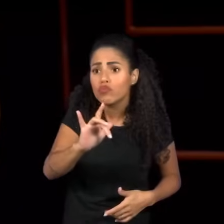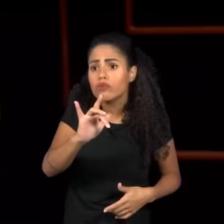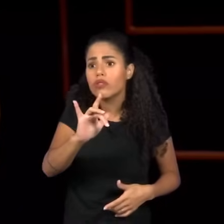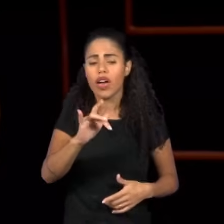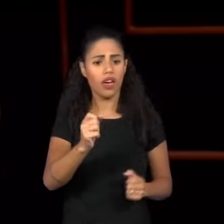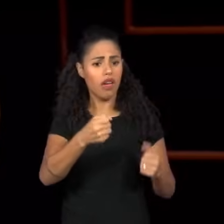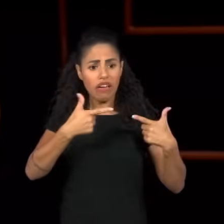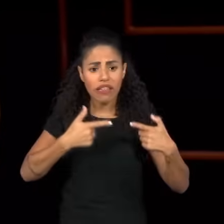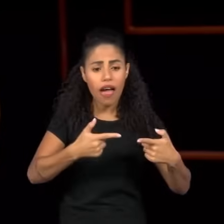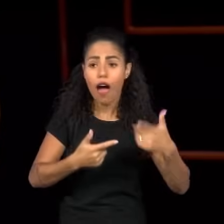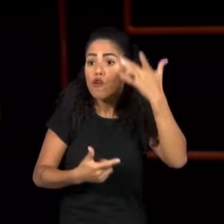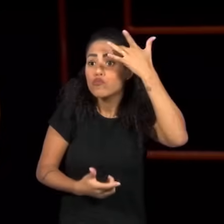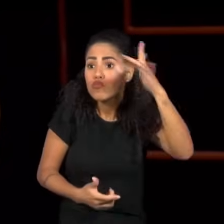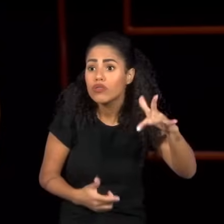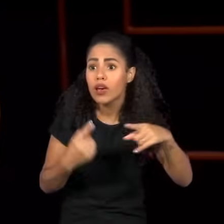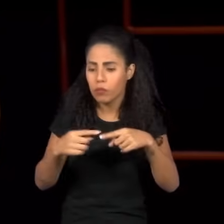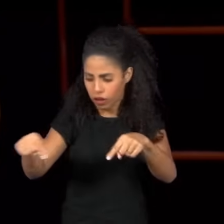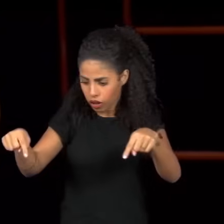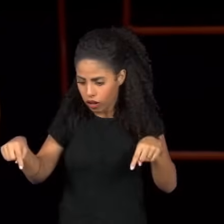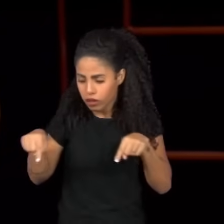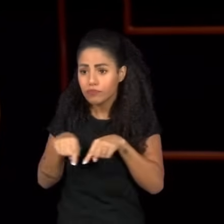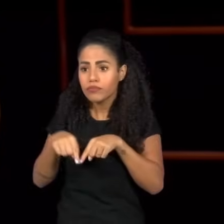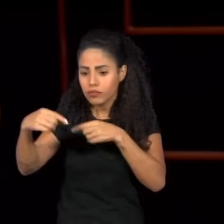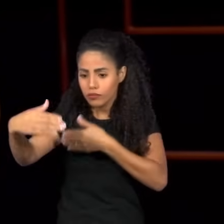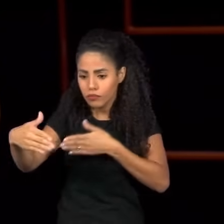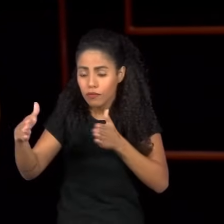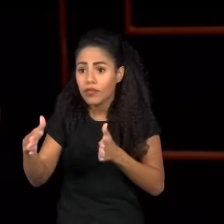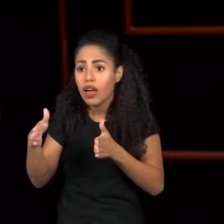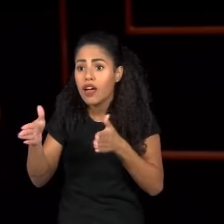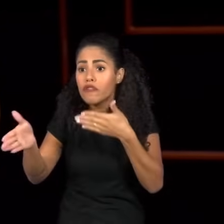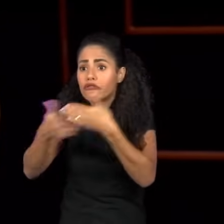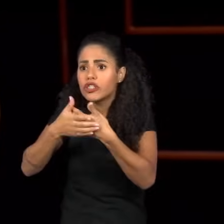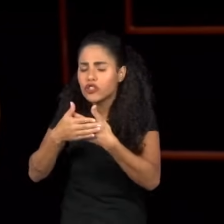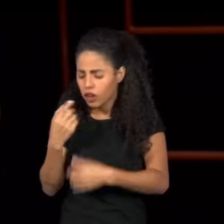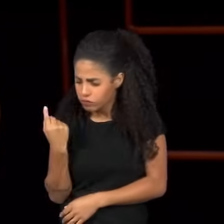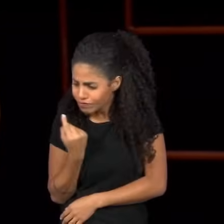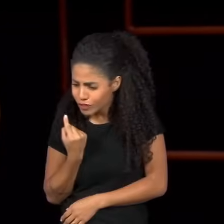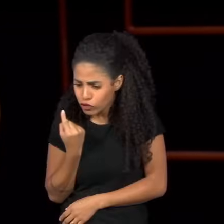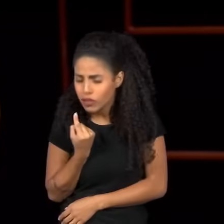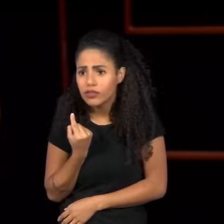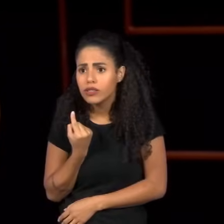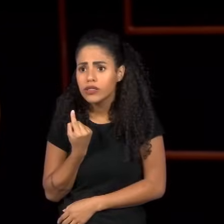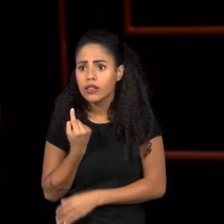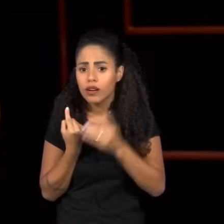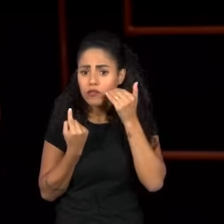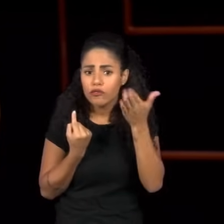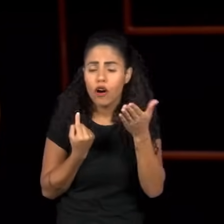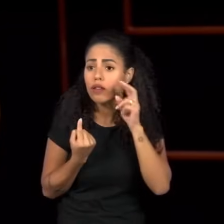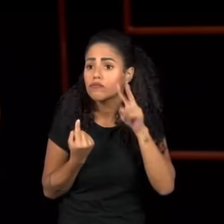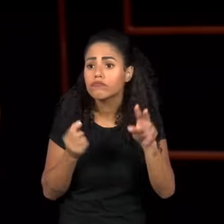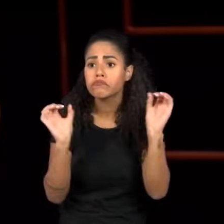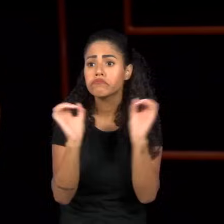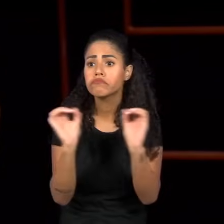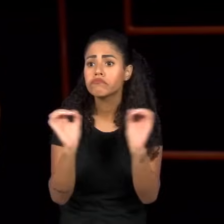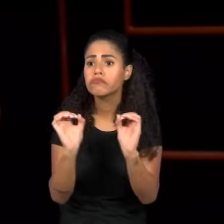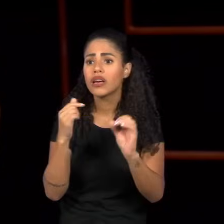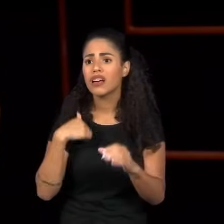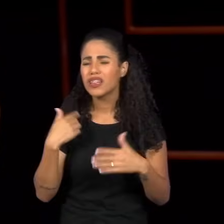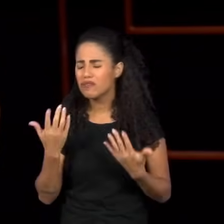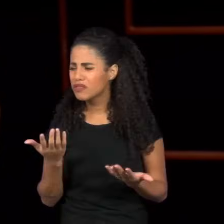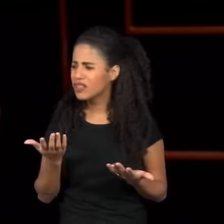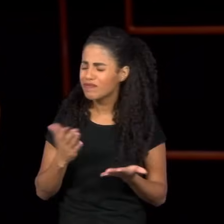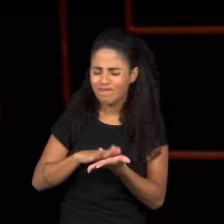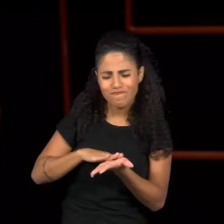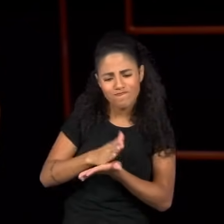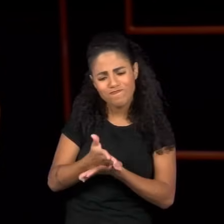se envolvendo com uma peça de teatro. Falei, qual o significado disso? Acho que eu preciso da realidade. E comecei a ficar meio